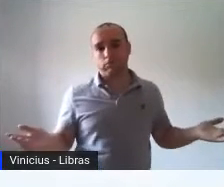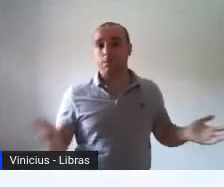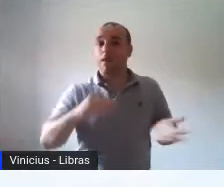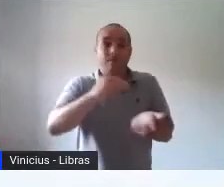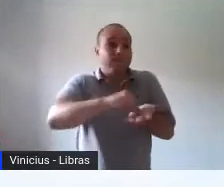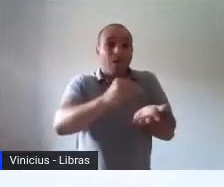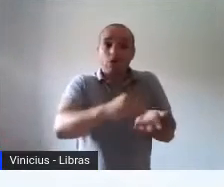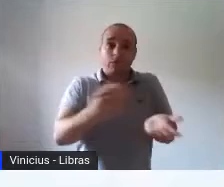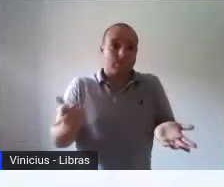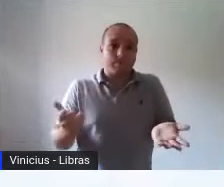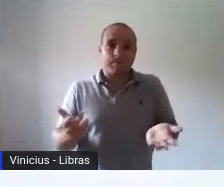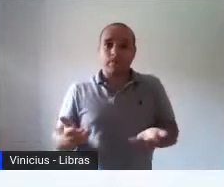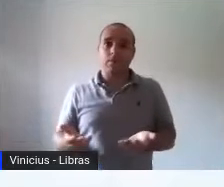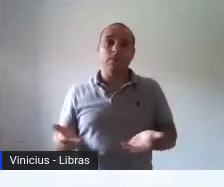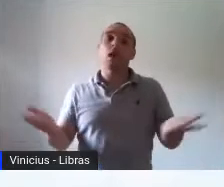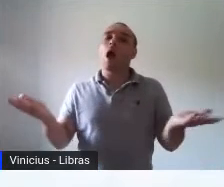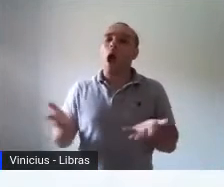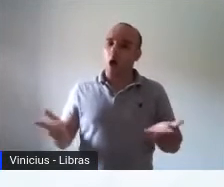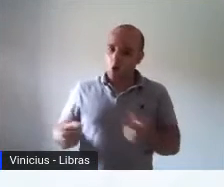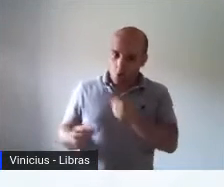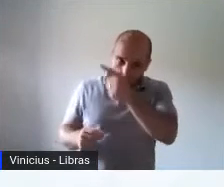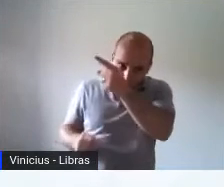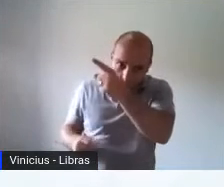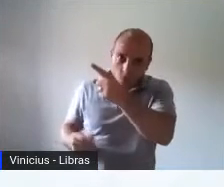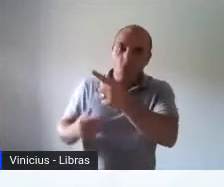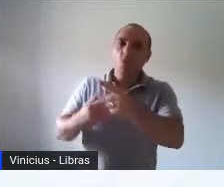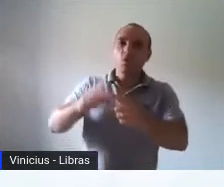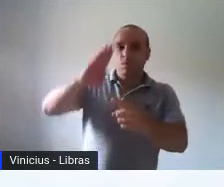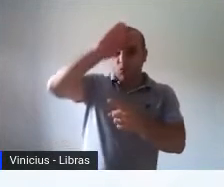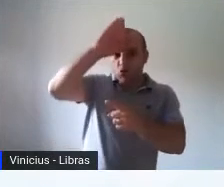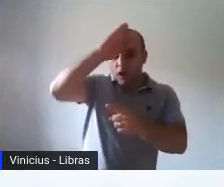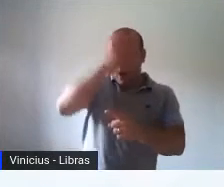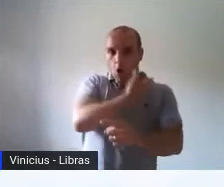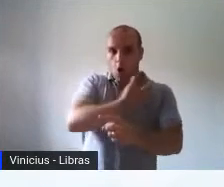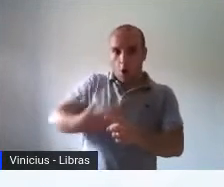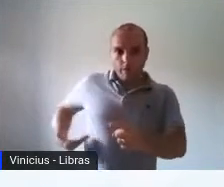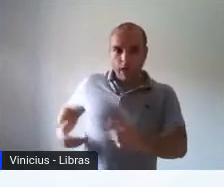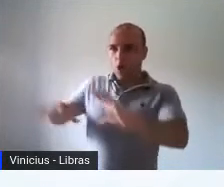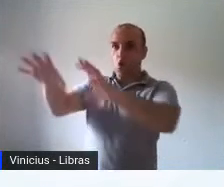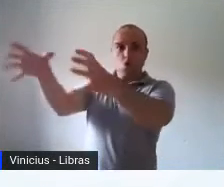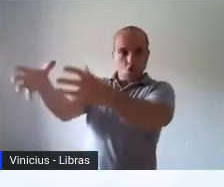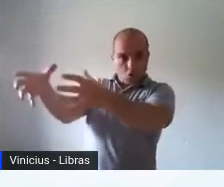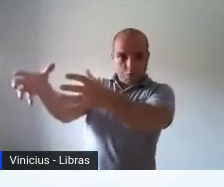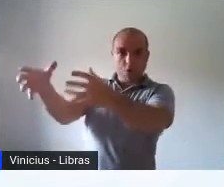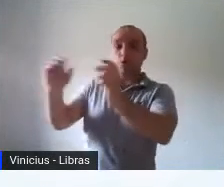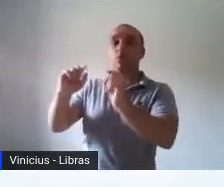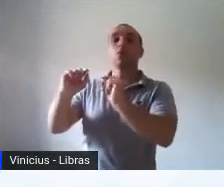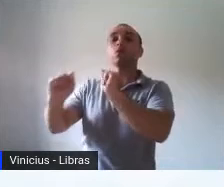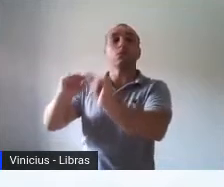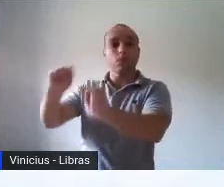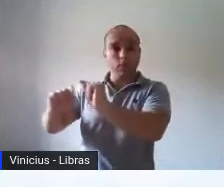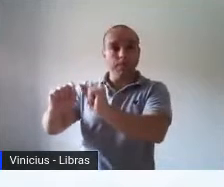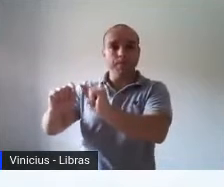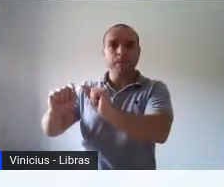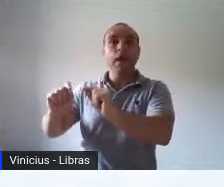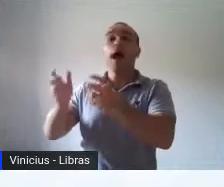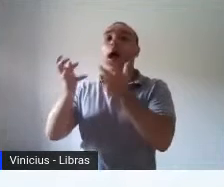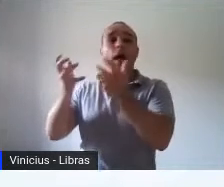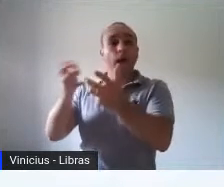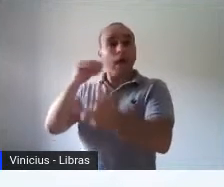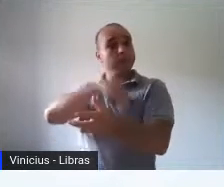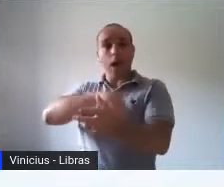governo atual ele já teve várias propostas que ele embutia essa discussão do salário mínimo para congelar o salário